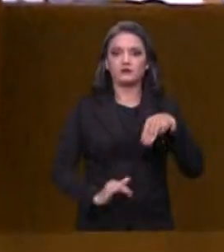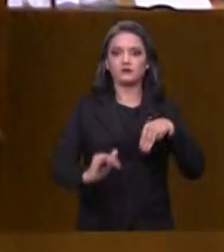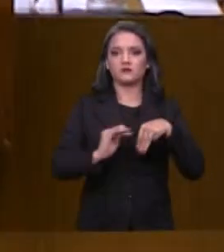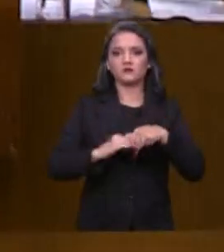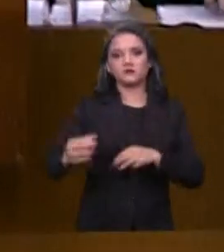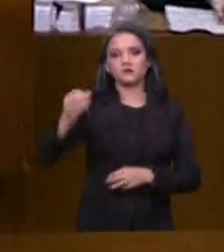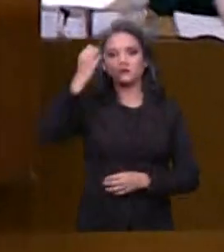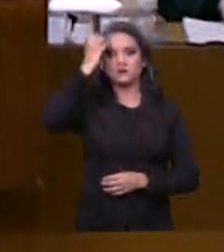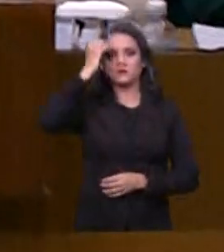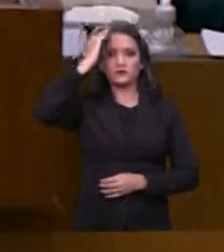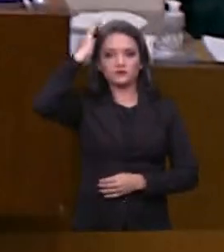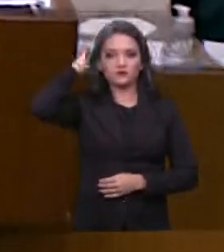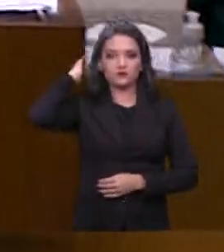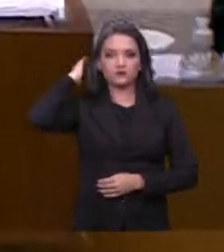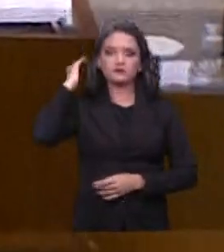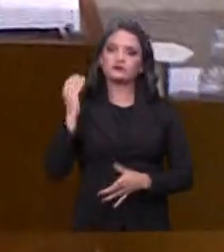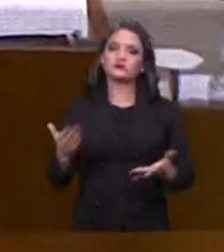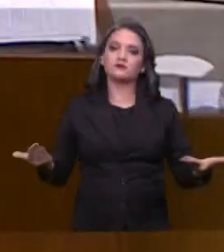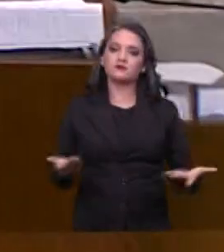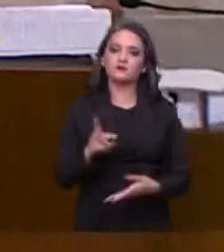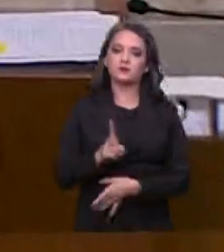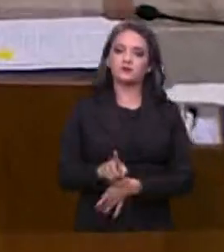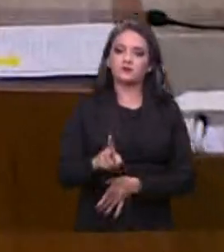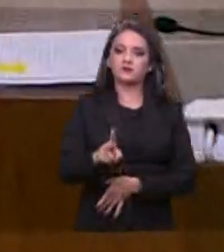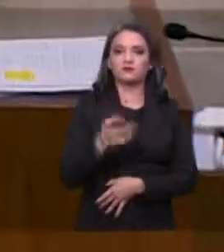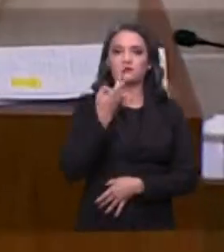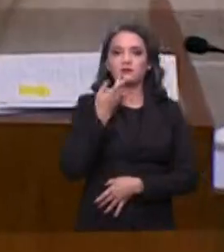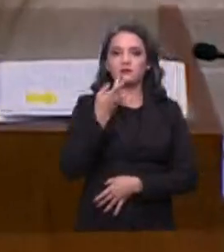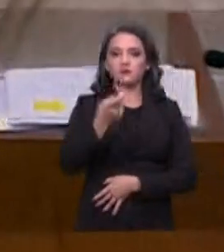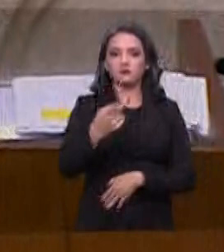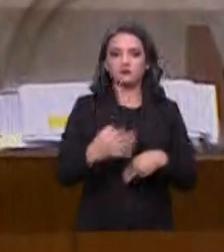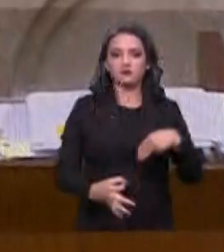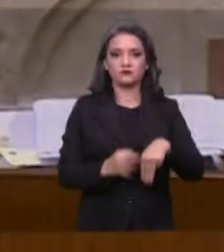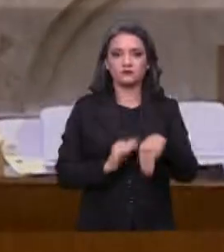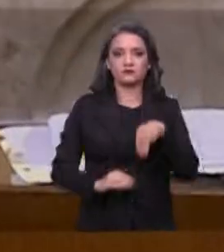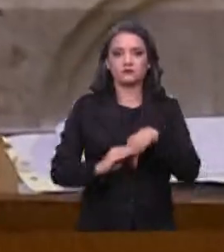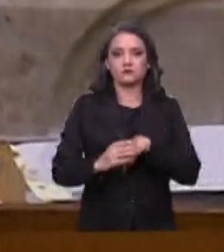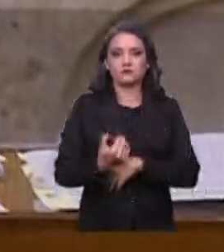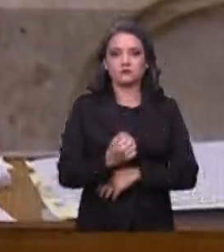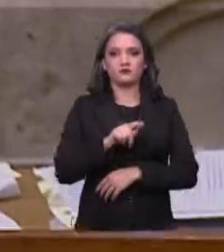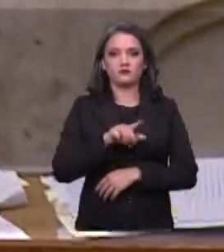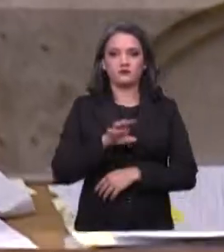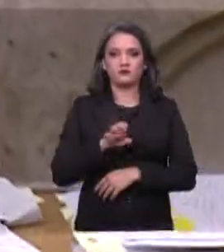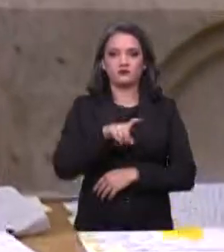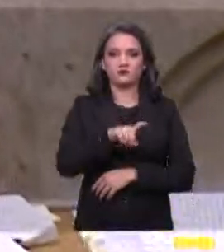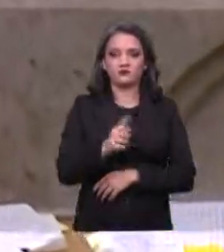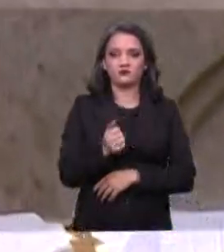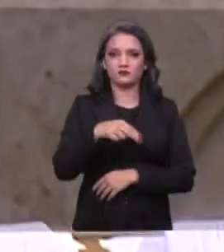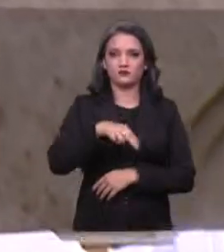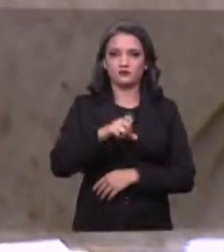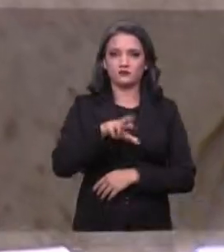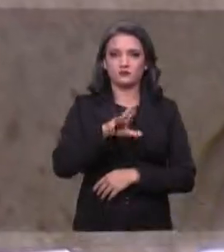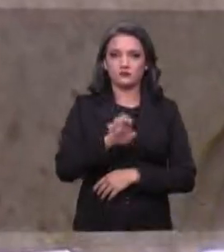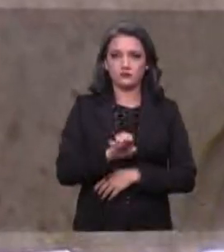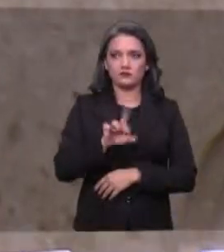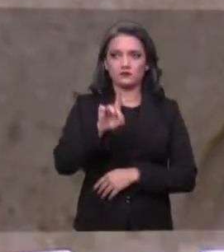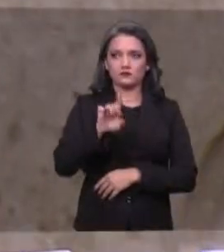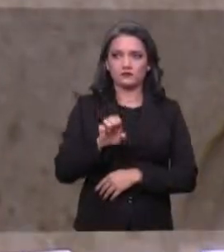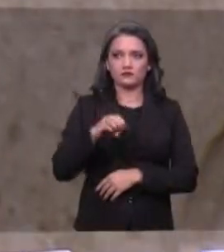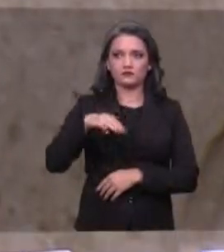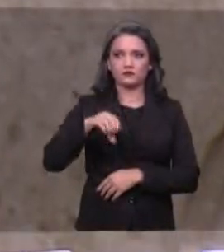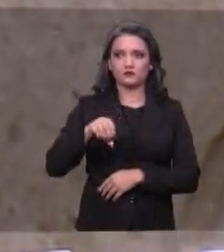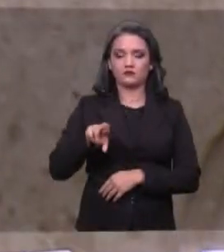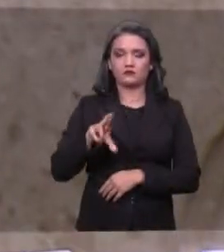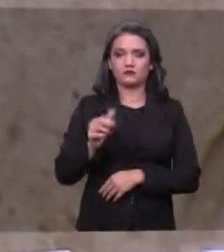Luiz Fux. Eu devolvo a palavra ao eminente ministro Alexandre de Moraes para a continuidade do seu voto.